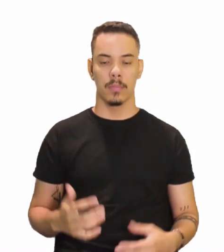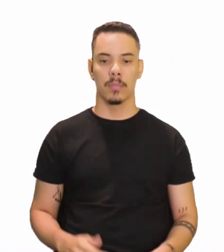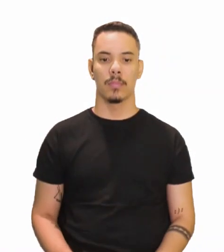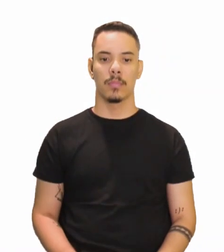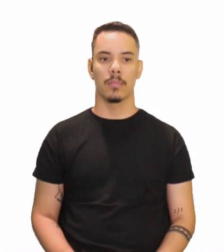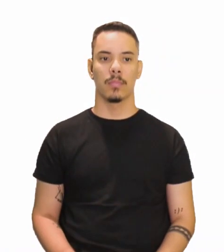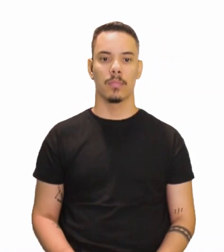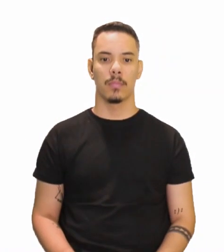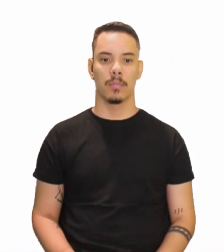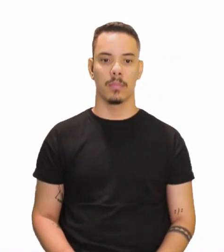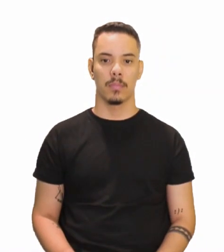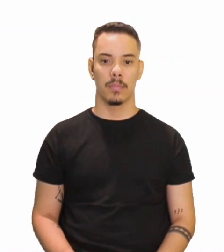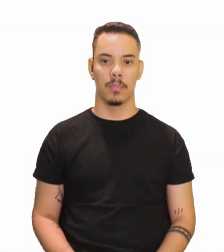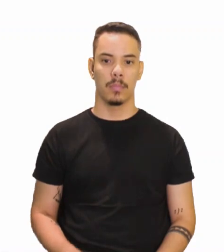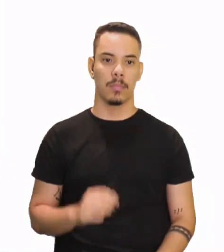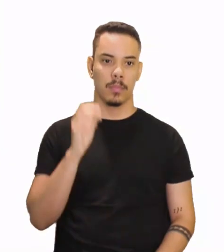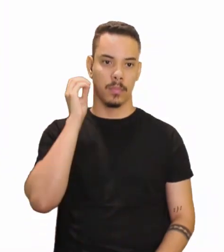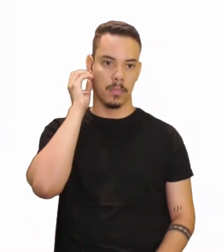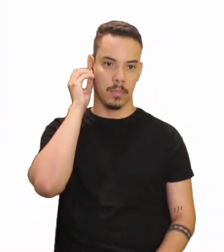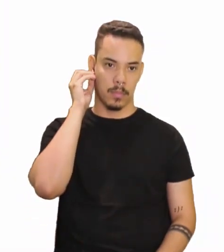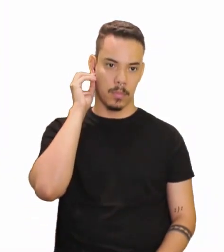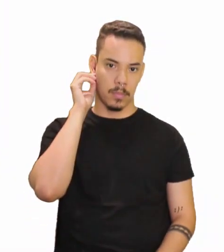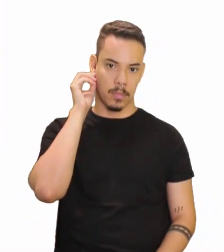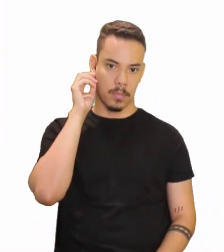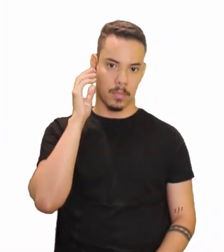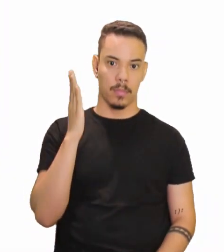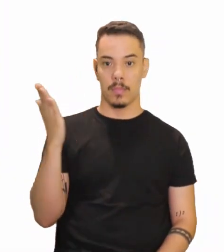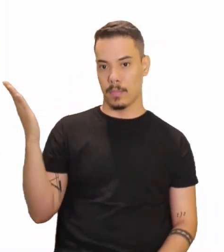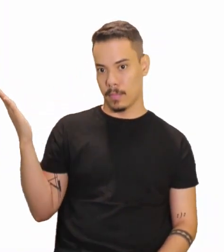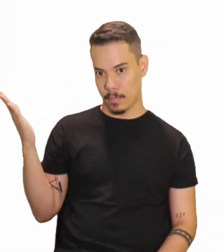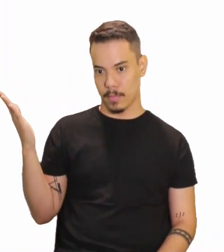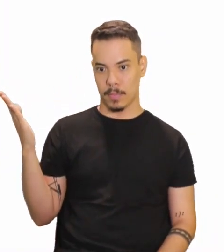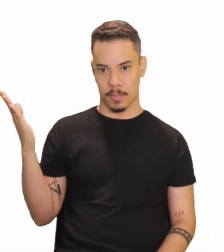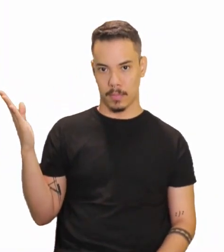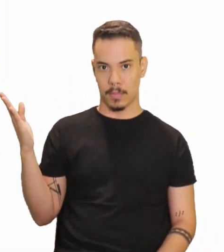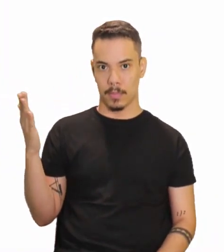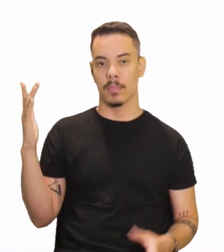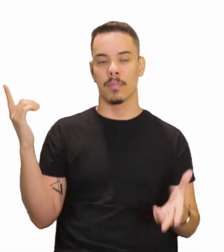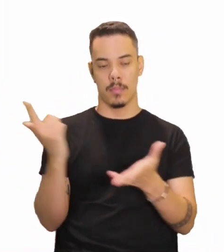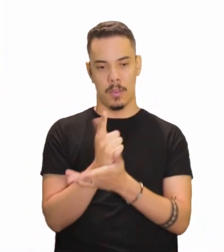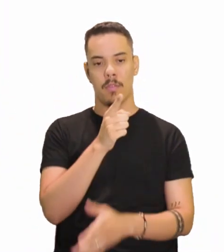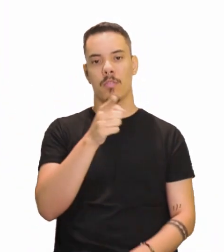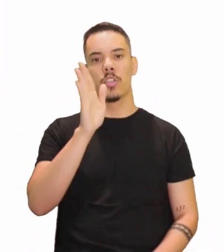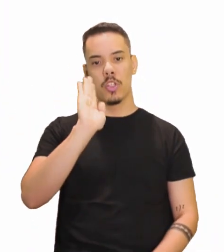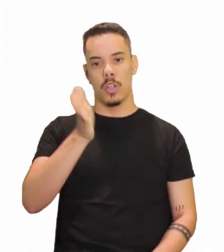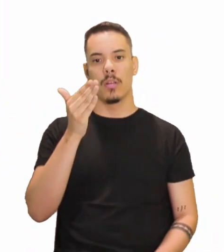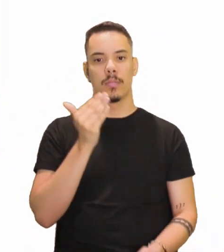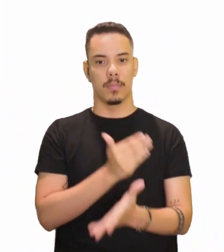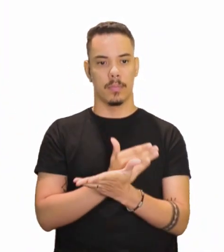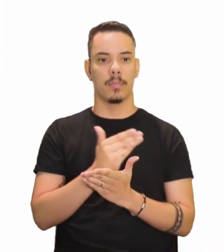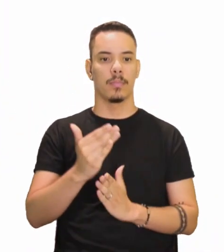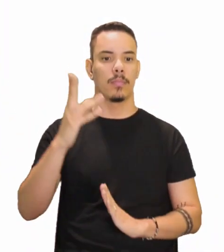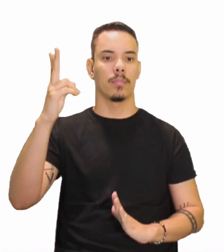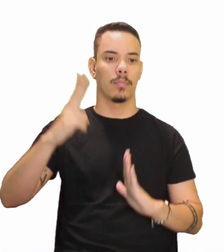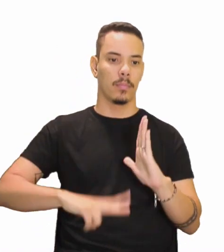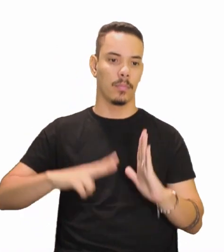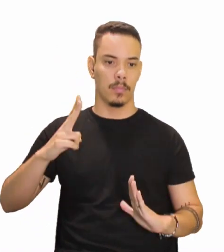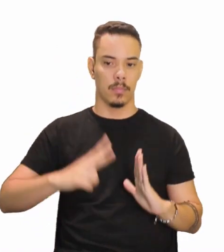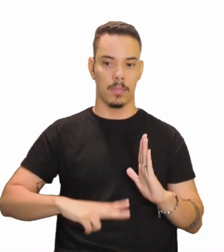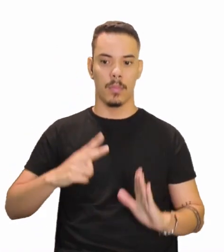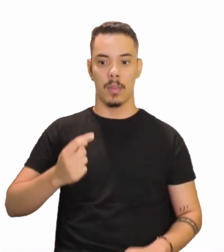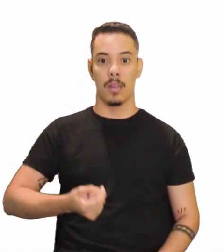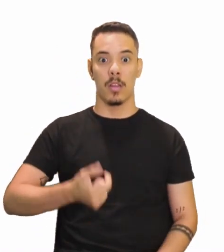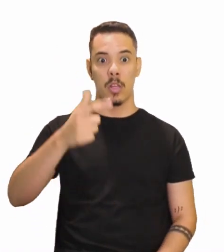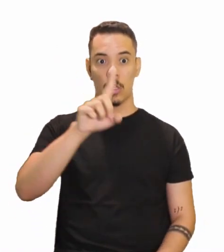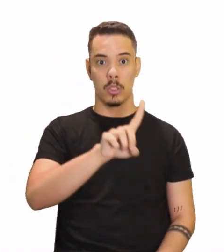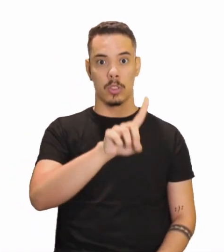o quê sobre o Auto da Barca do Inferno você já começou a leitura já tá chegando